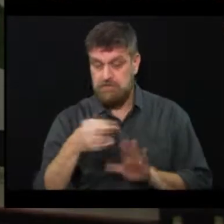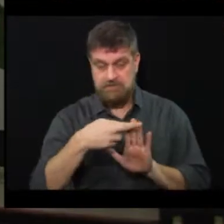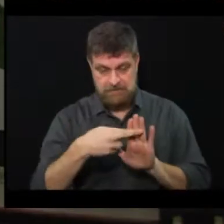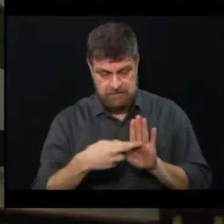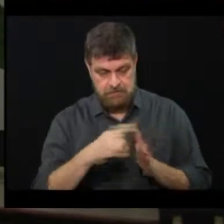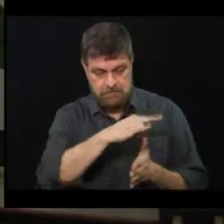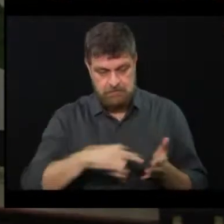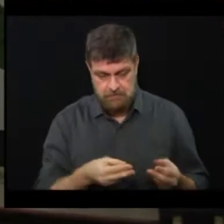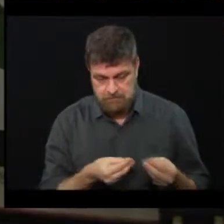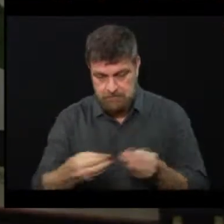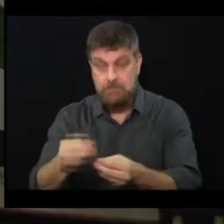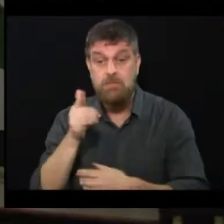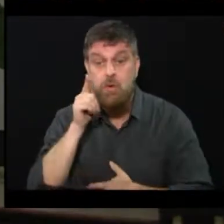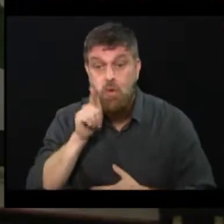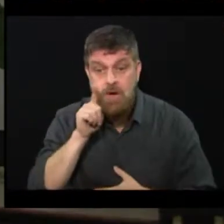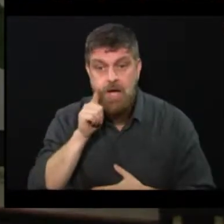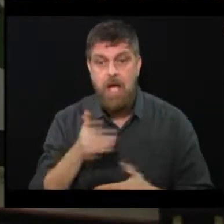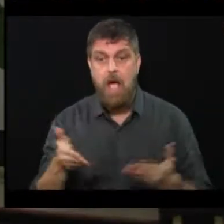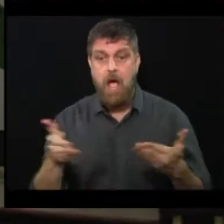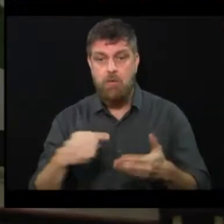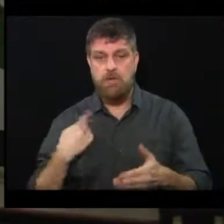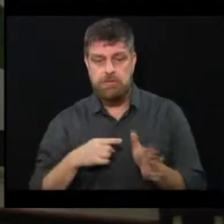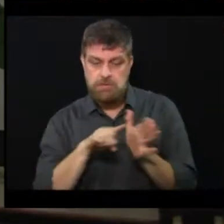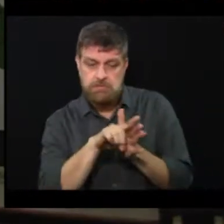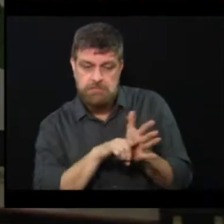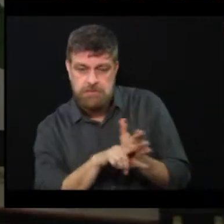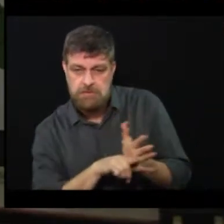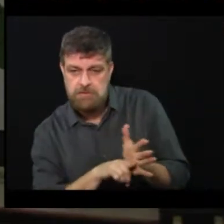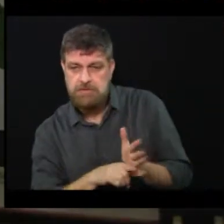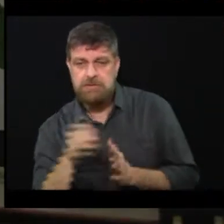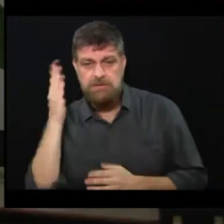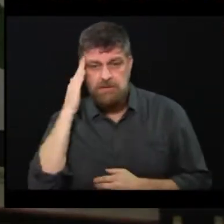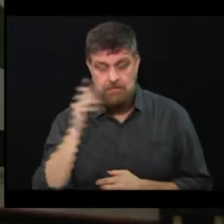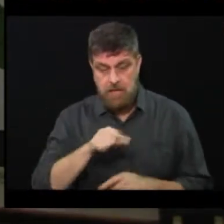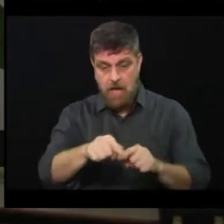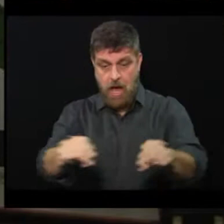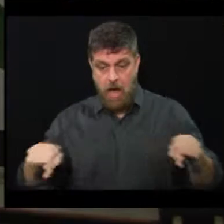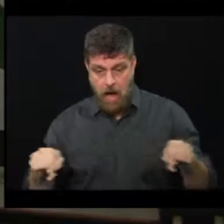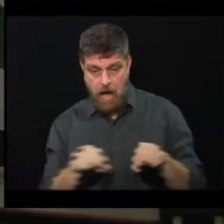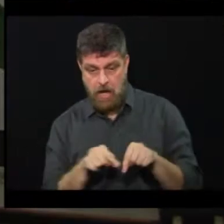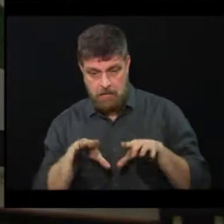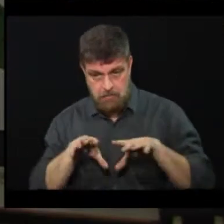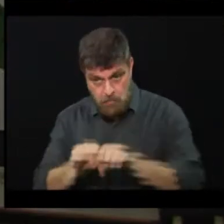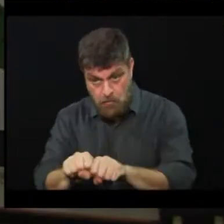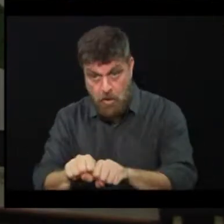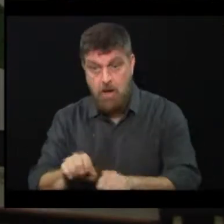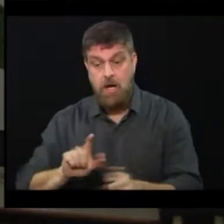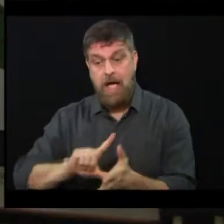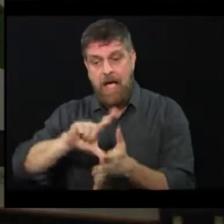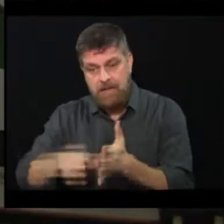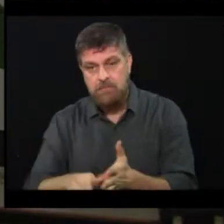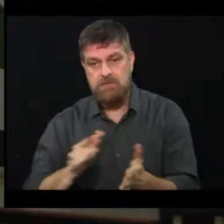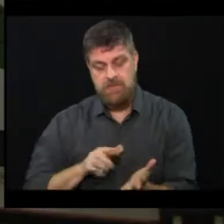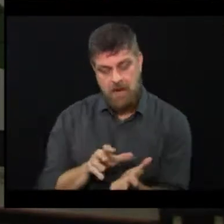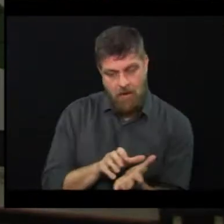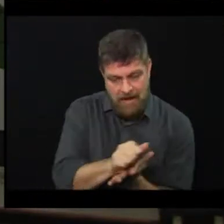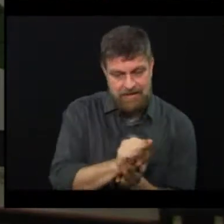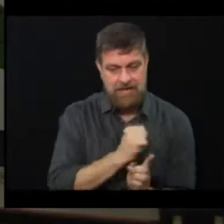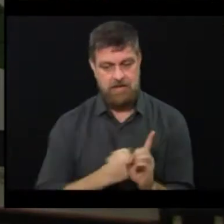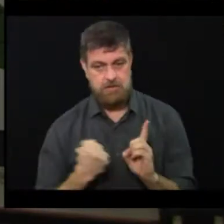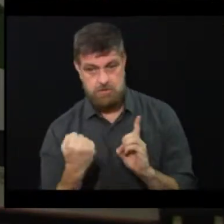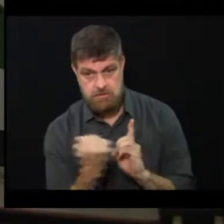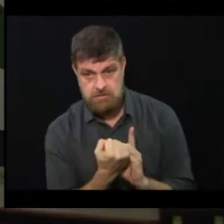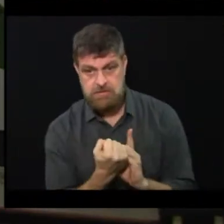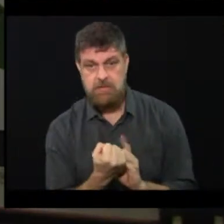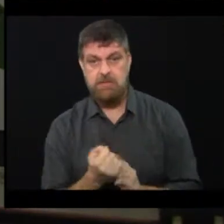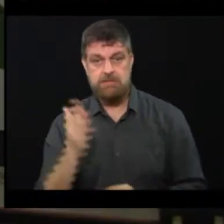e agora a gente tá em pesquisa de confrontantes que é uma outra fase de regularização depois a gente vai ter cadastro social